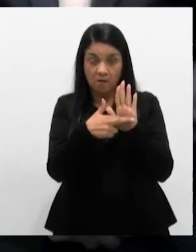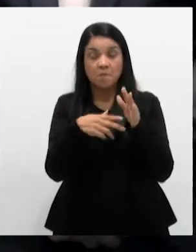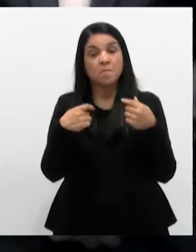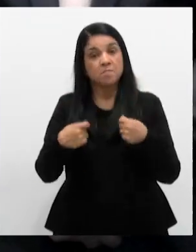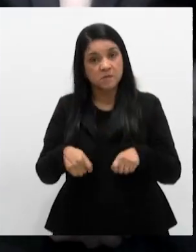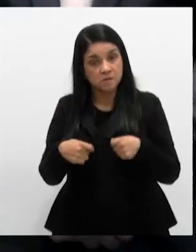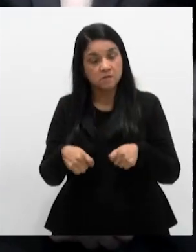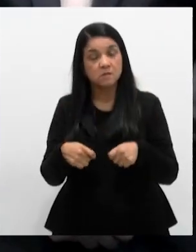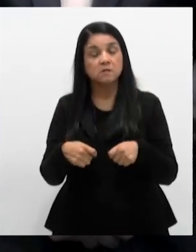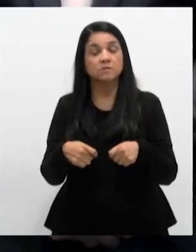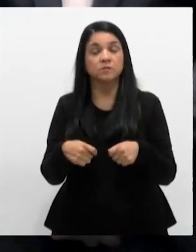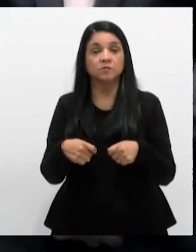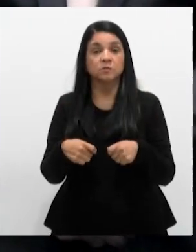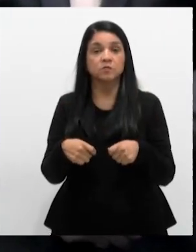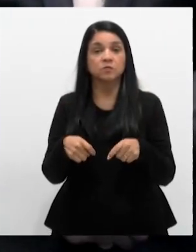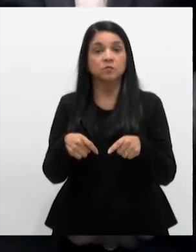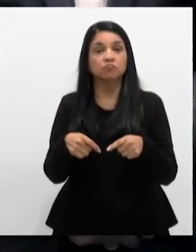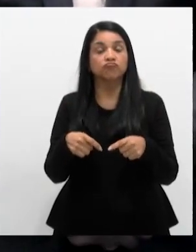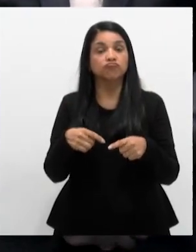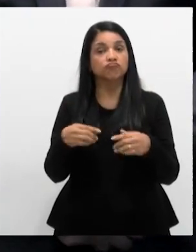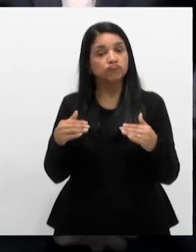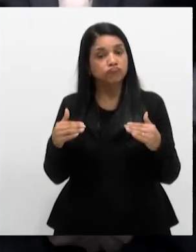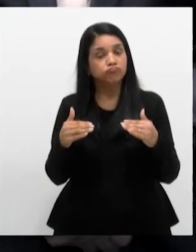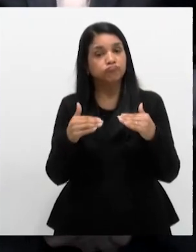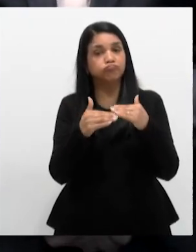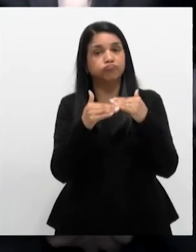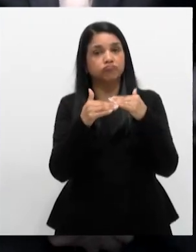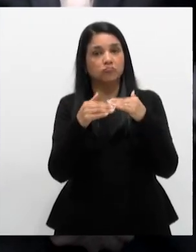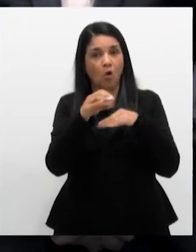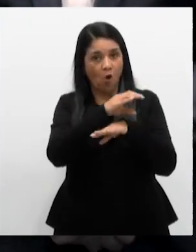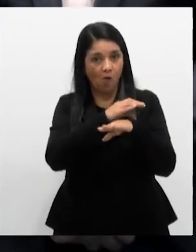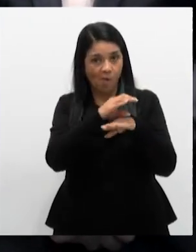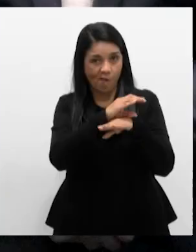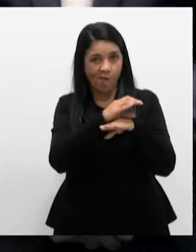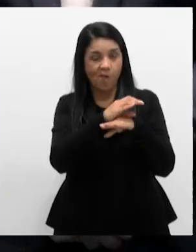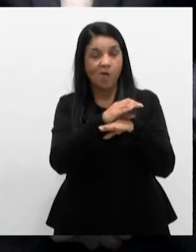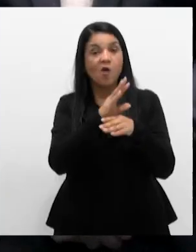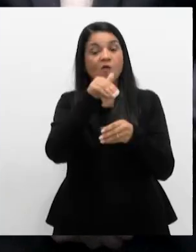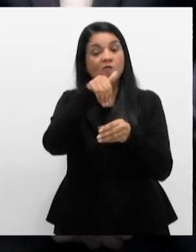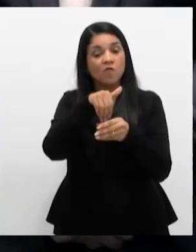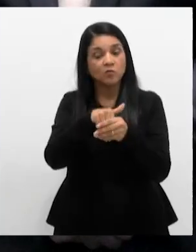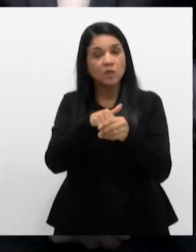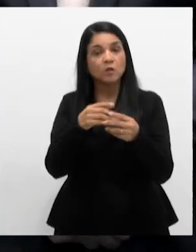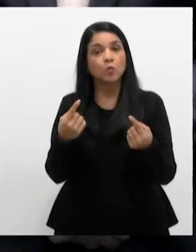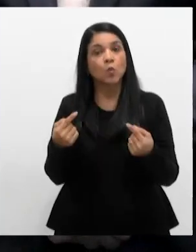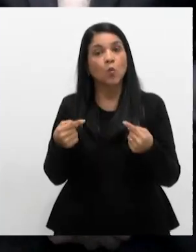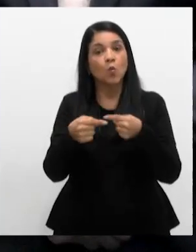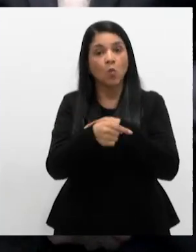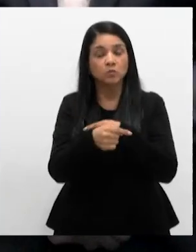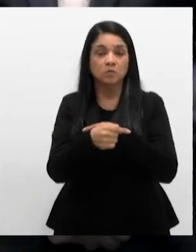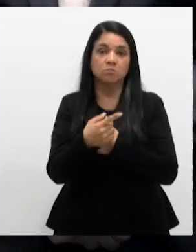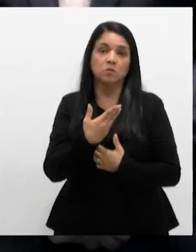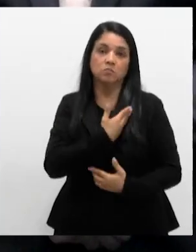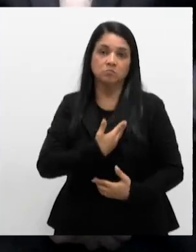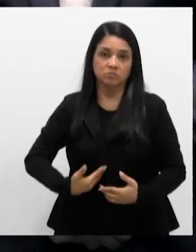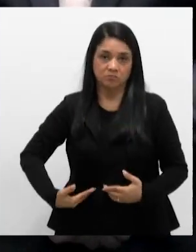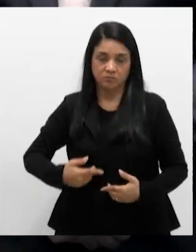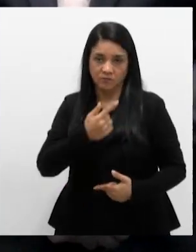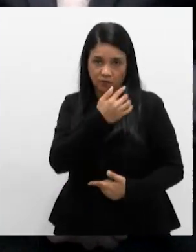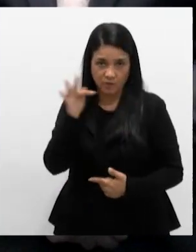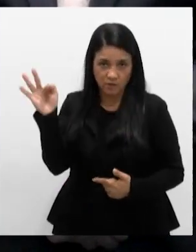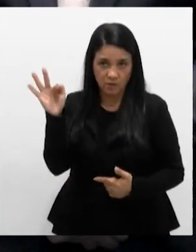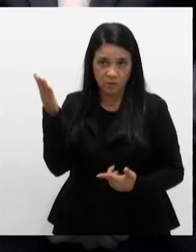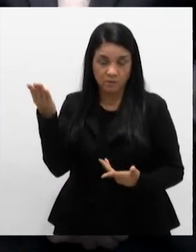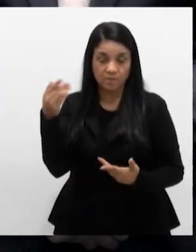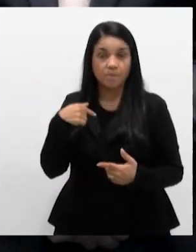levado muitas vezes a constitucionalidade de aspectos que foram votados contrários pelo Supremo Tribunal Federal. O que o deputado Luiz